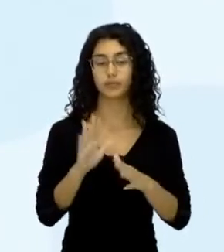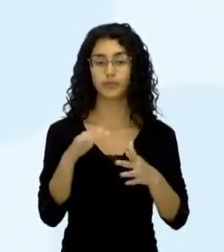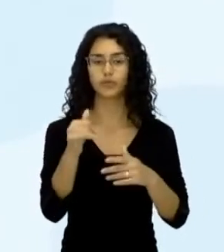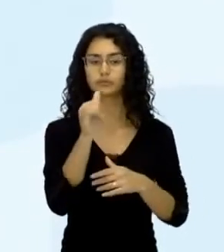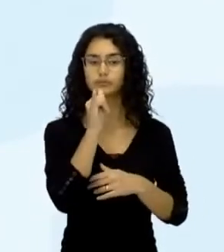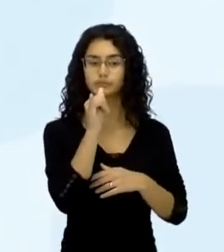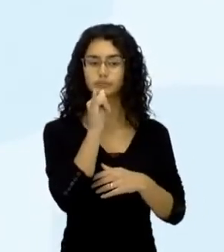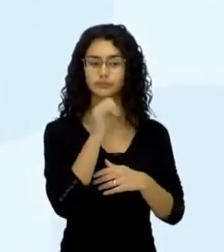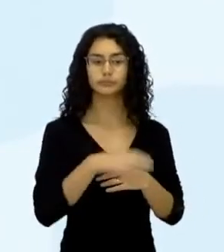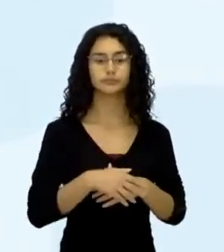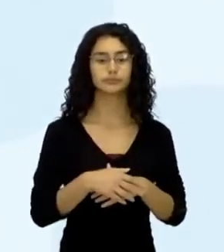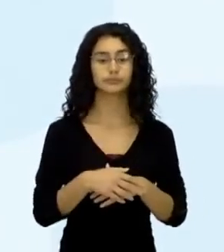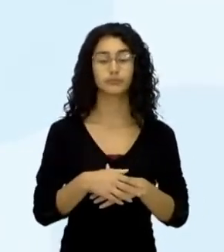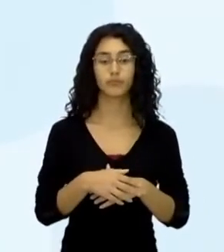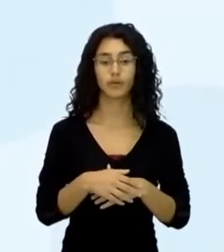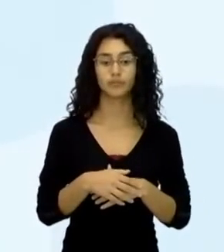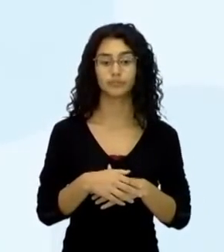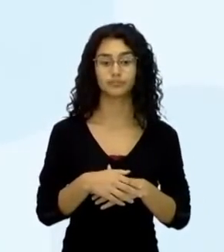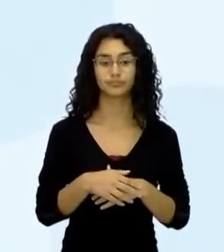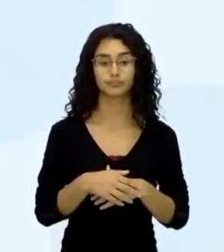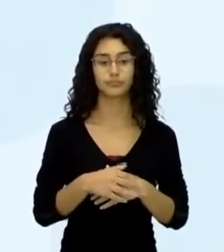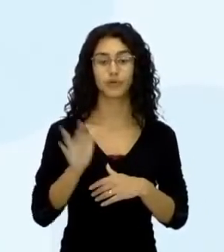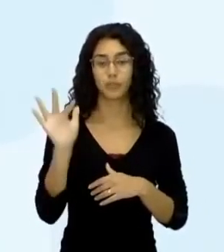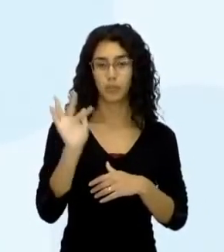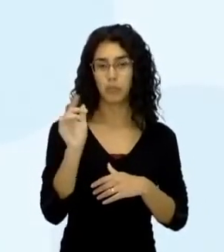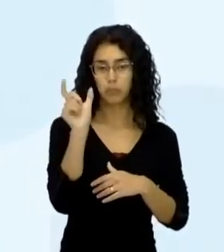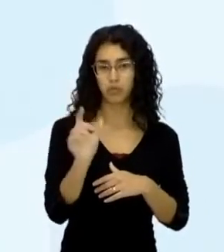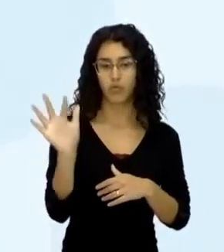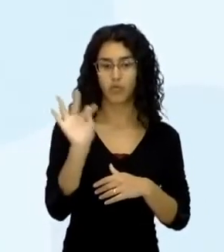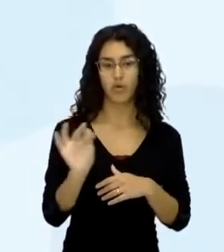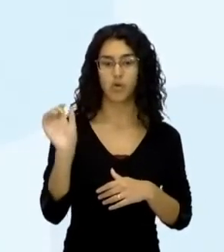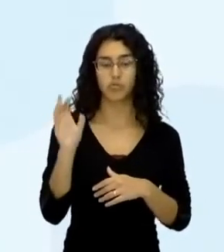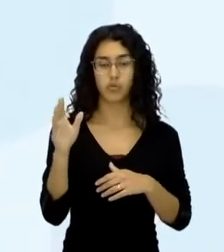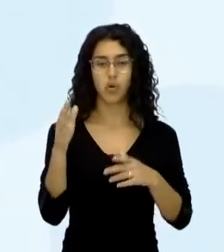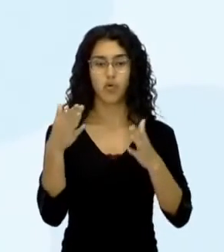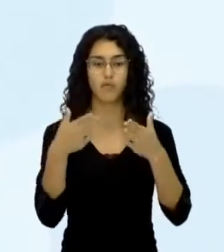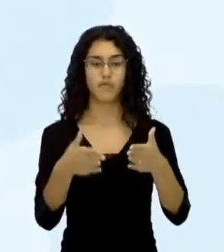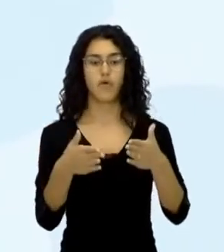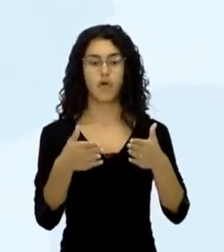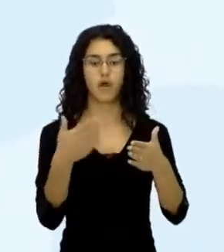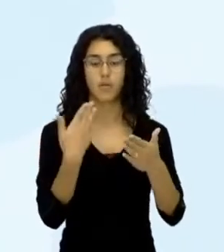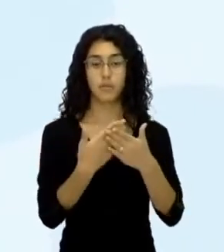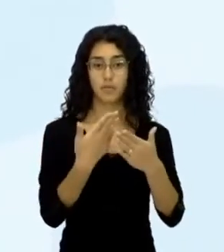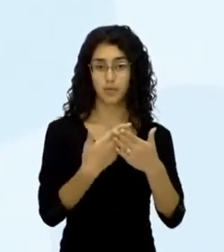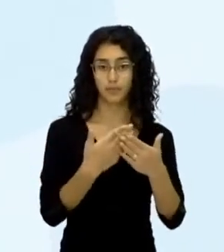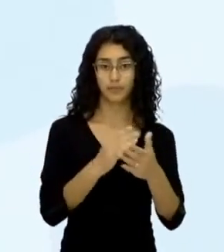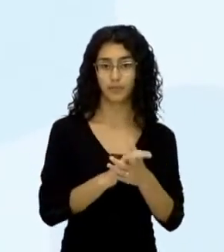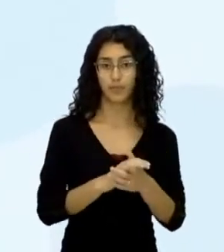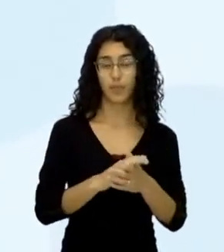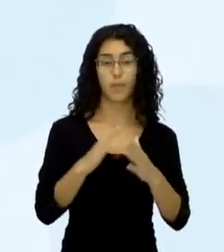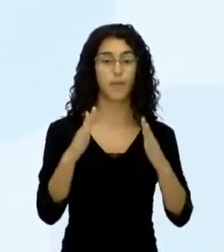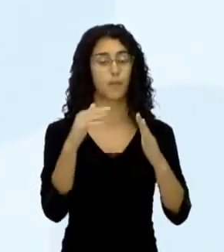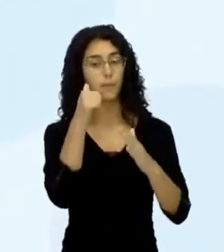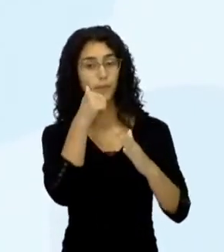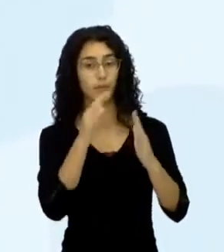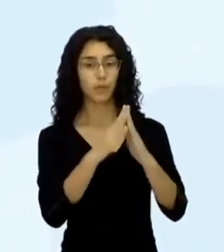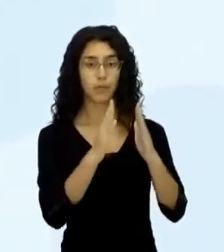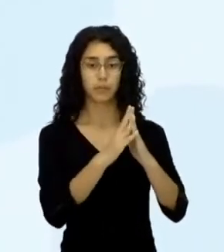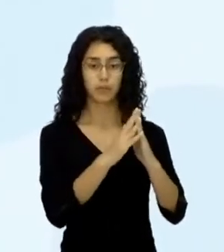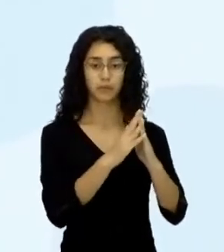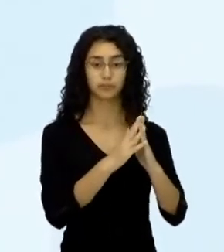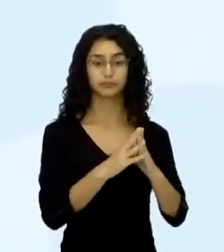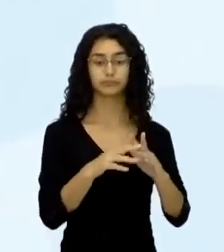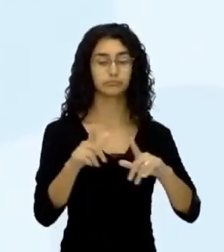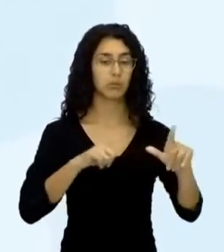alguns exemplos aí. Um universitário que dedica seu tempo somente aos estudos, uma dona de casa que não trabalha fora,